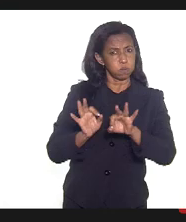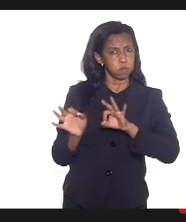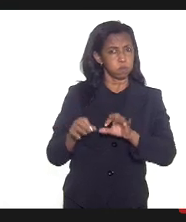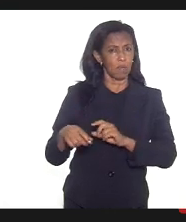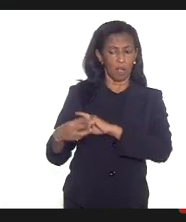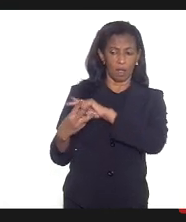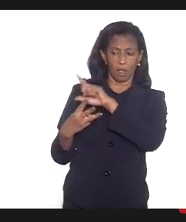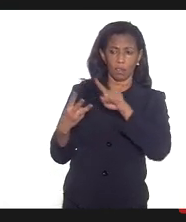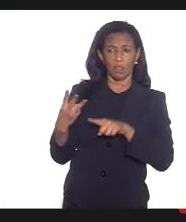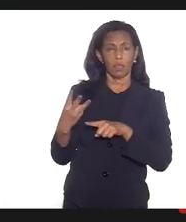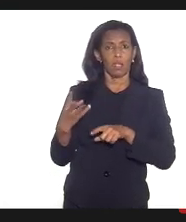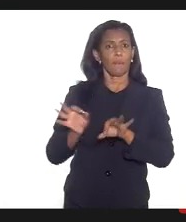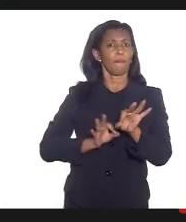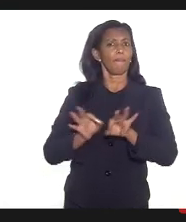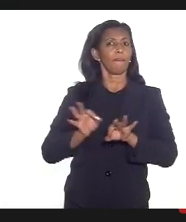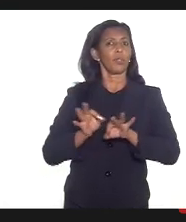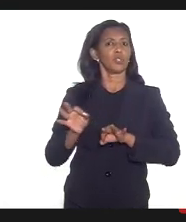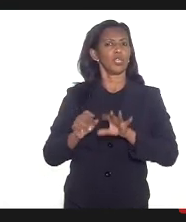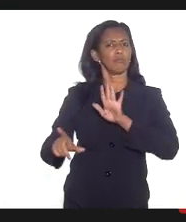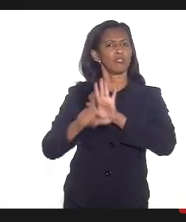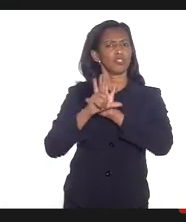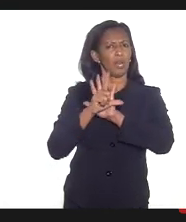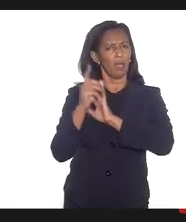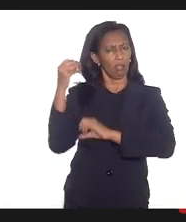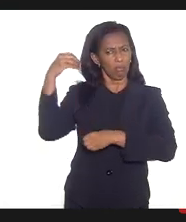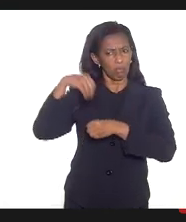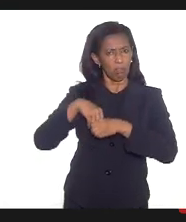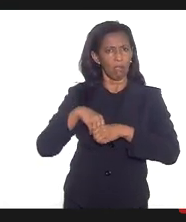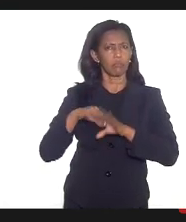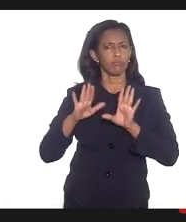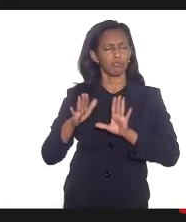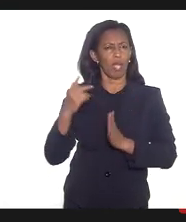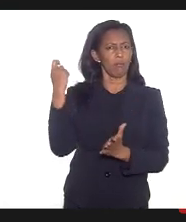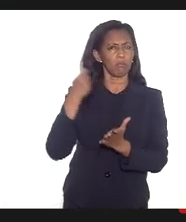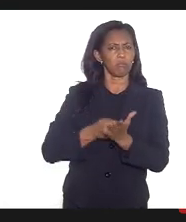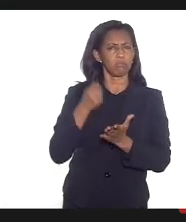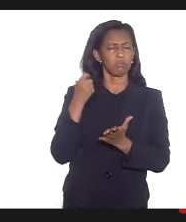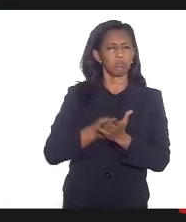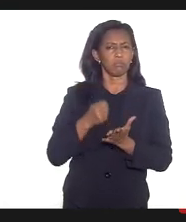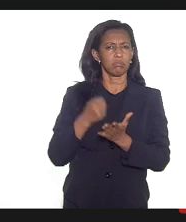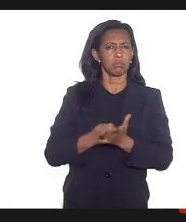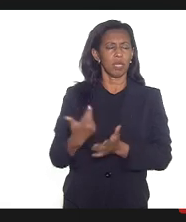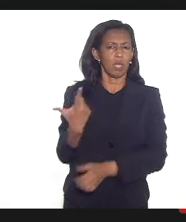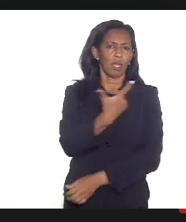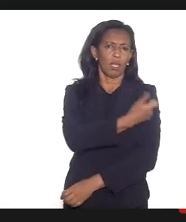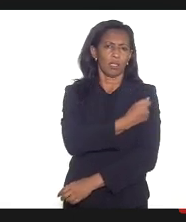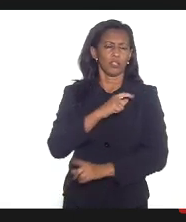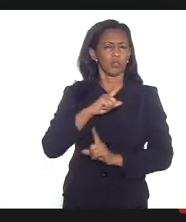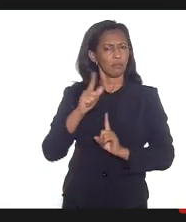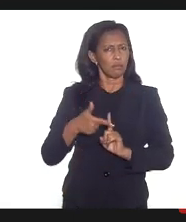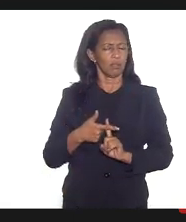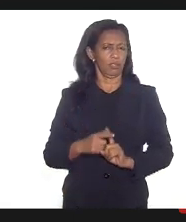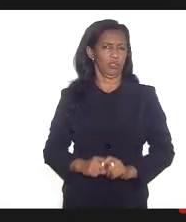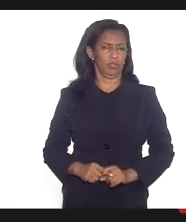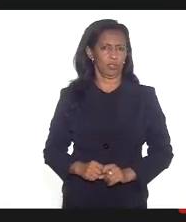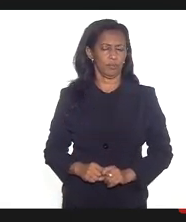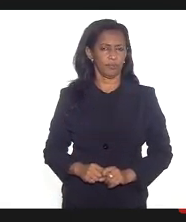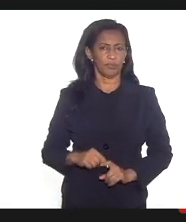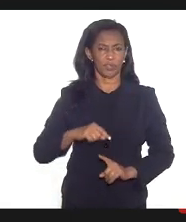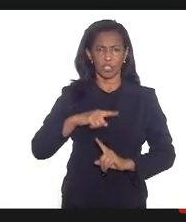três projetos de lei tramitam na casa para garantir a vacinação da gestante